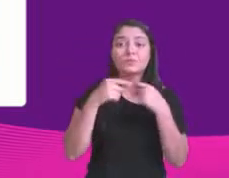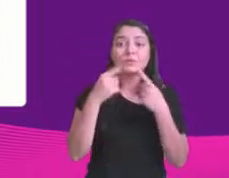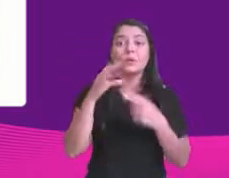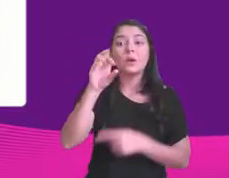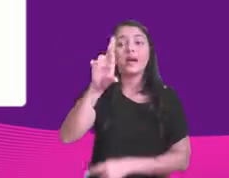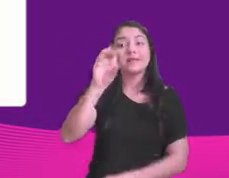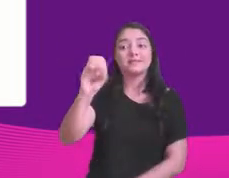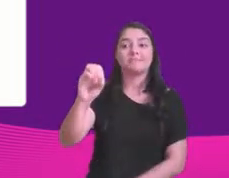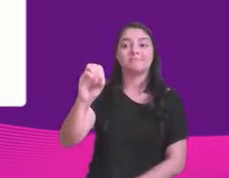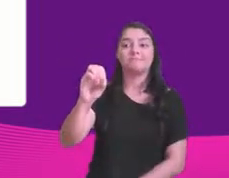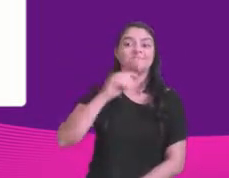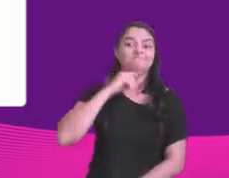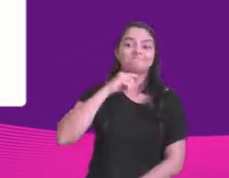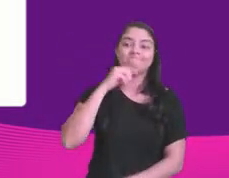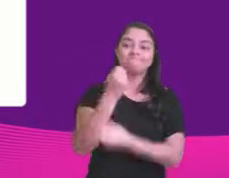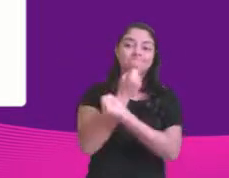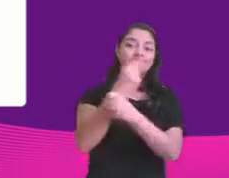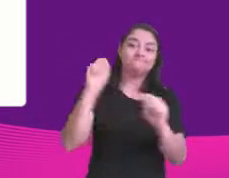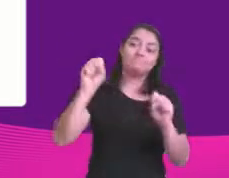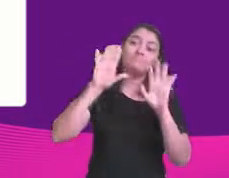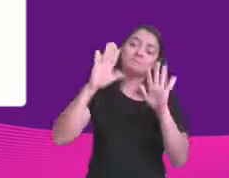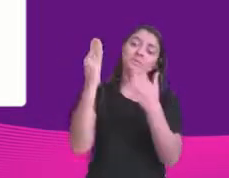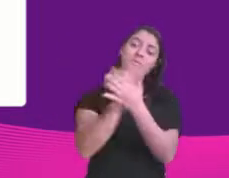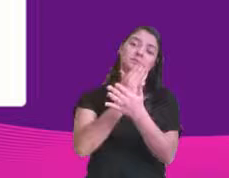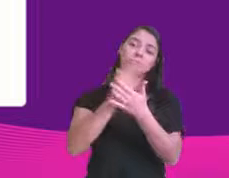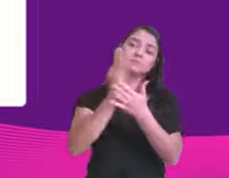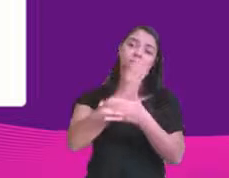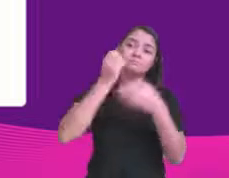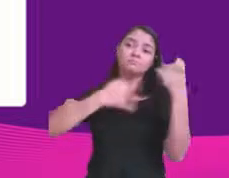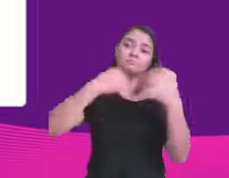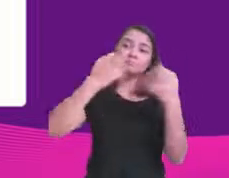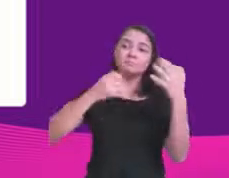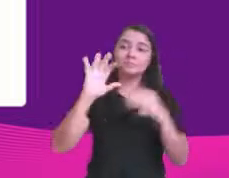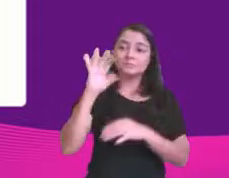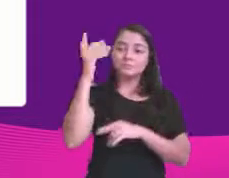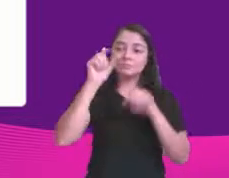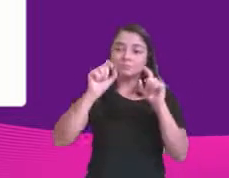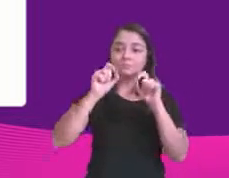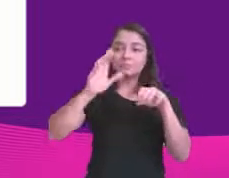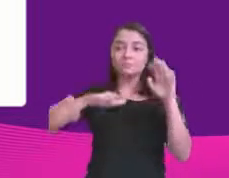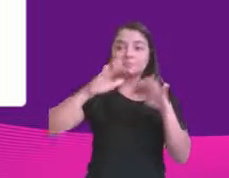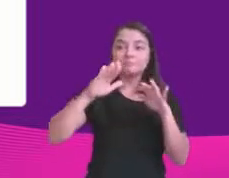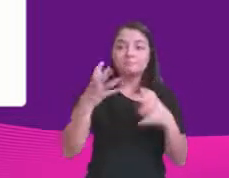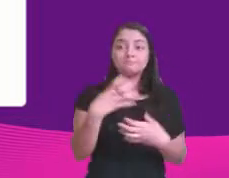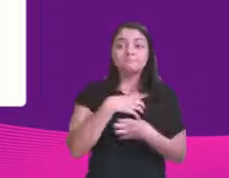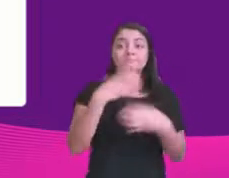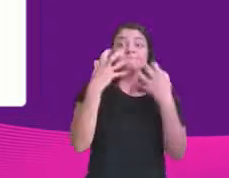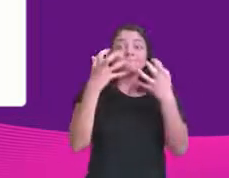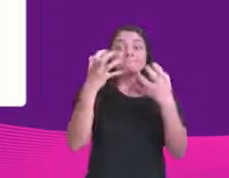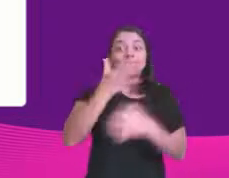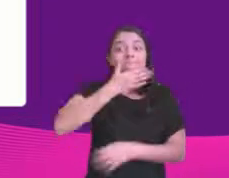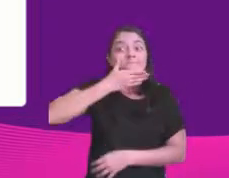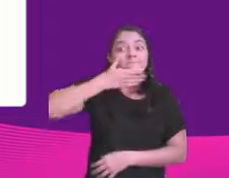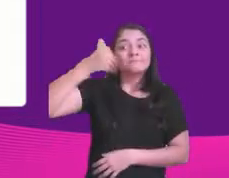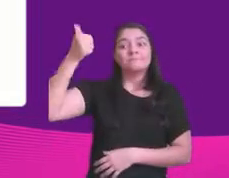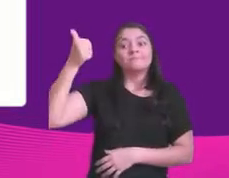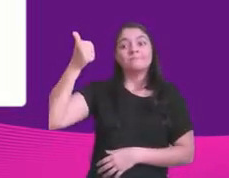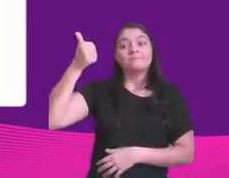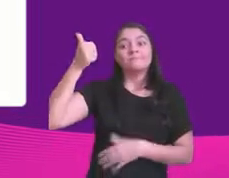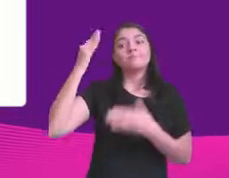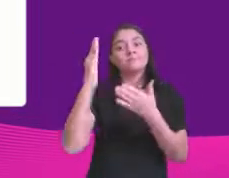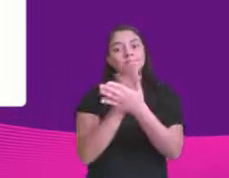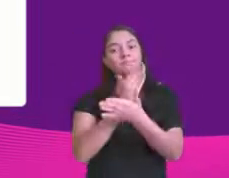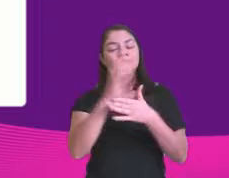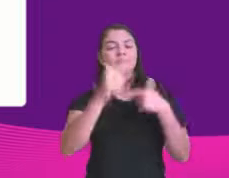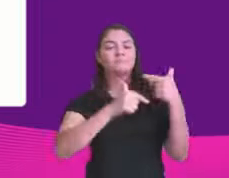cirurgia R0, mas muitas vezes a gente tem o intuito de tentar fazer sempre o melhor e acaba que alguns trabalhos mostram que há uma